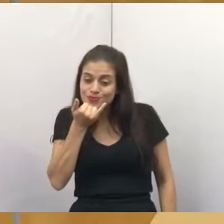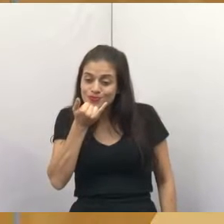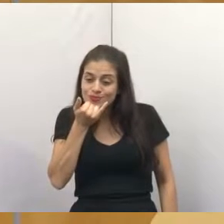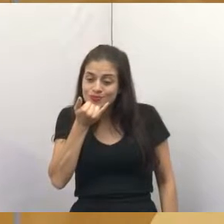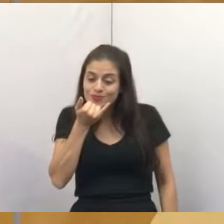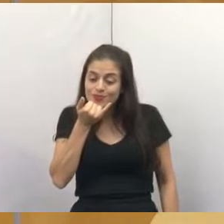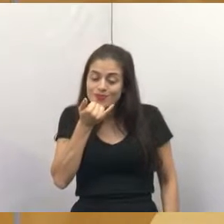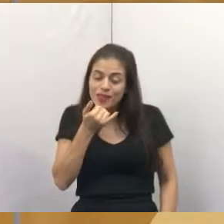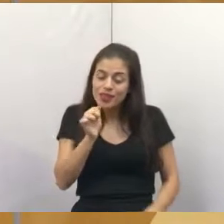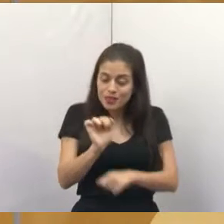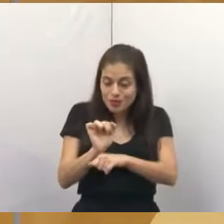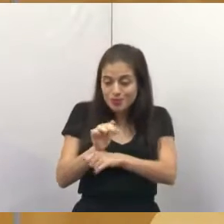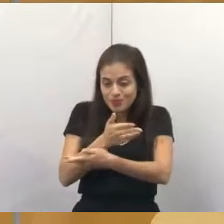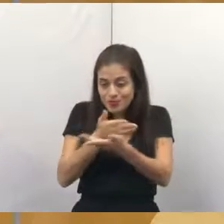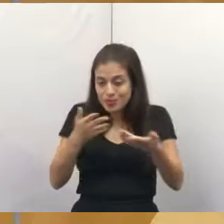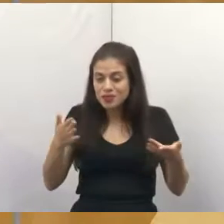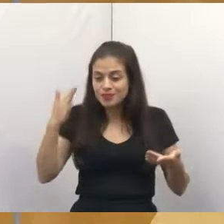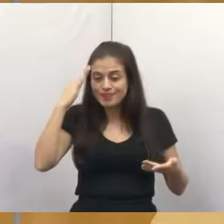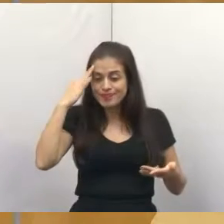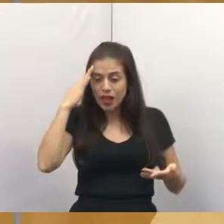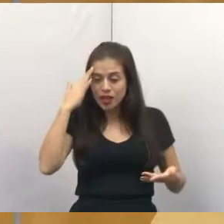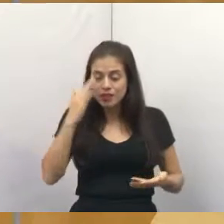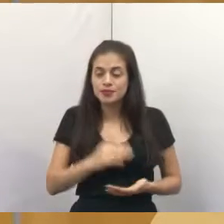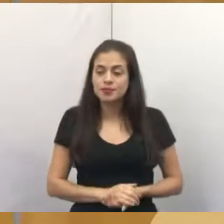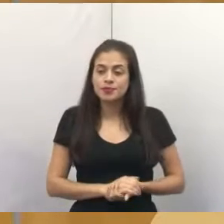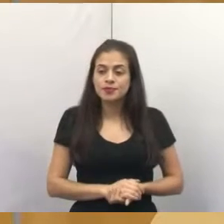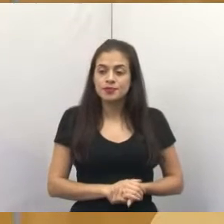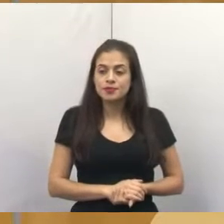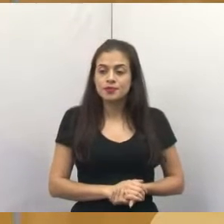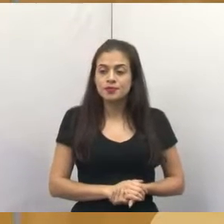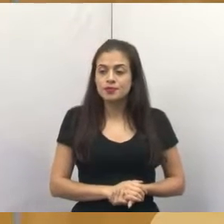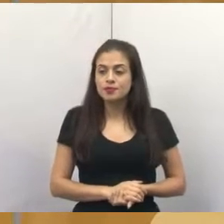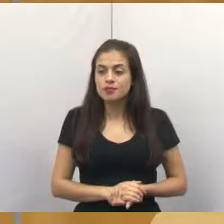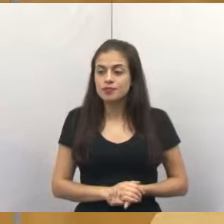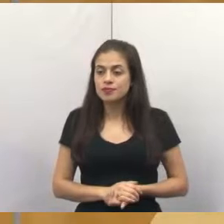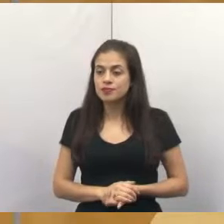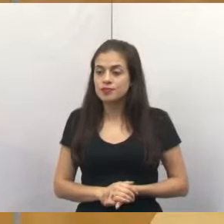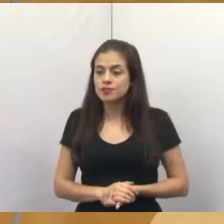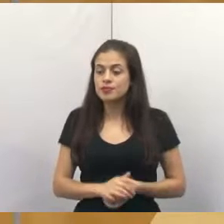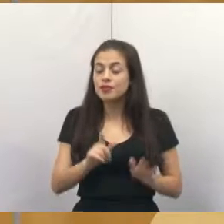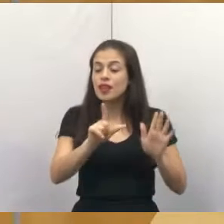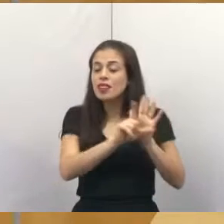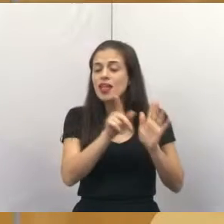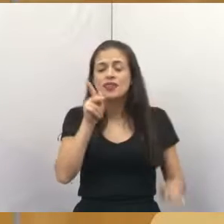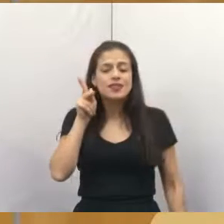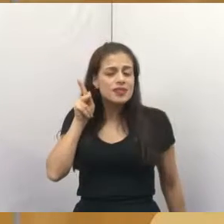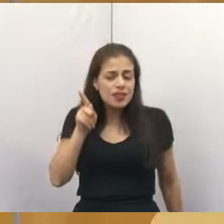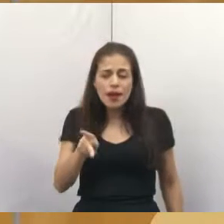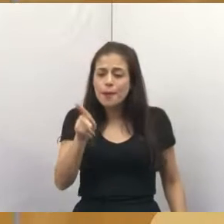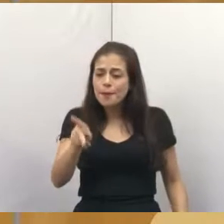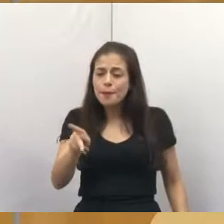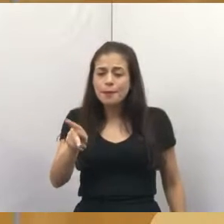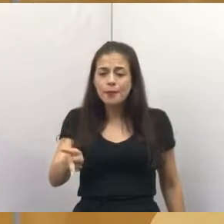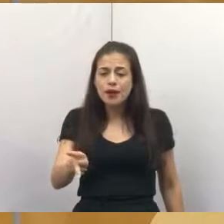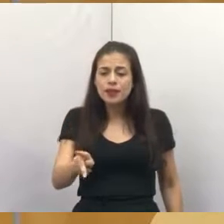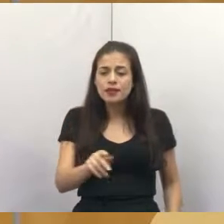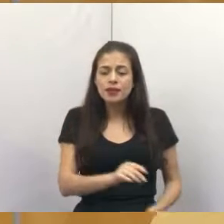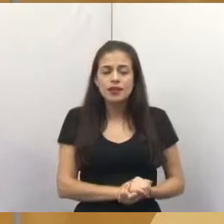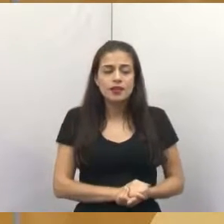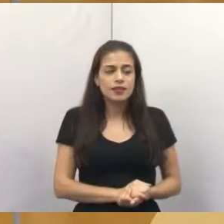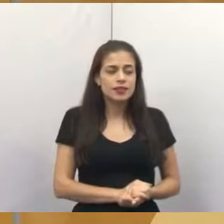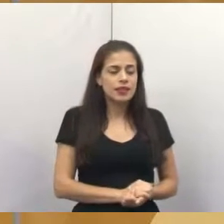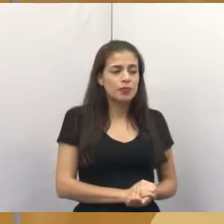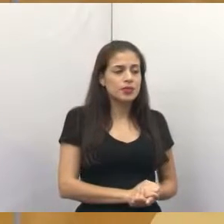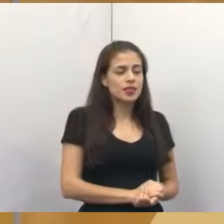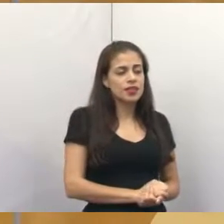ser compreendido. A legislação, ela é sempre abstrata e